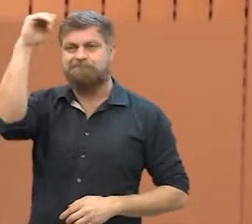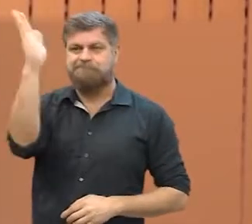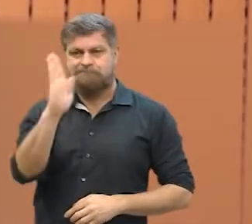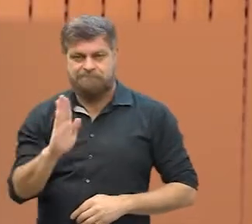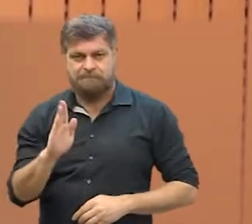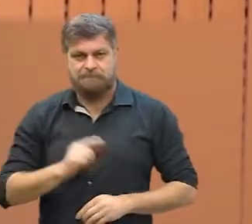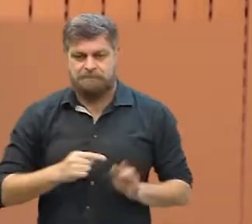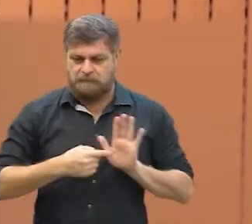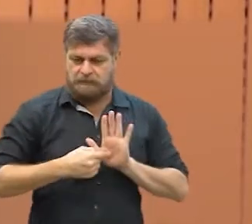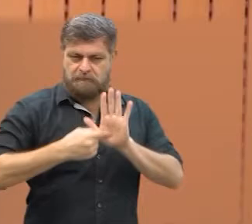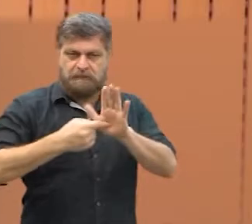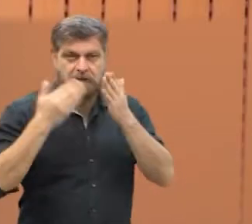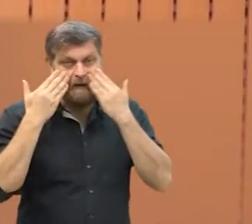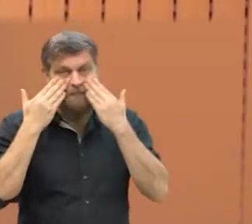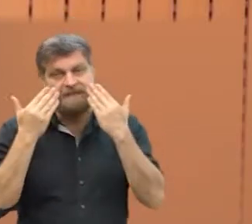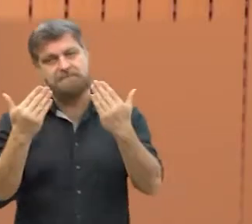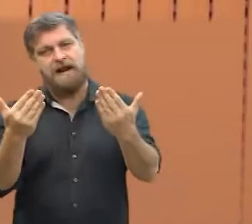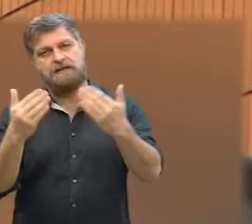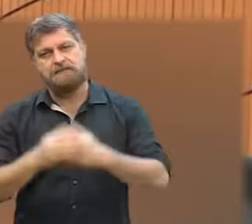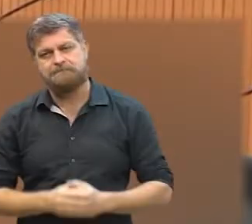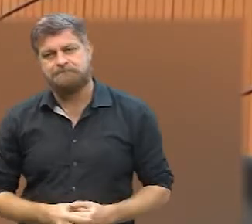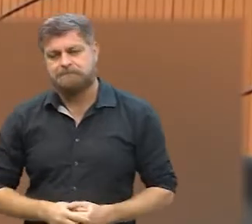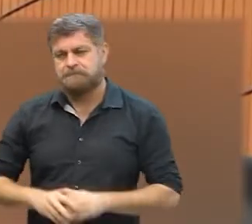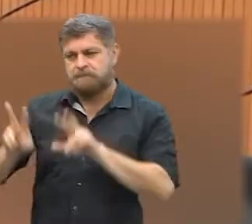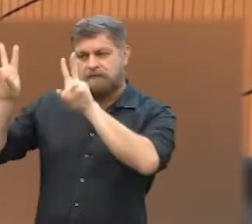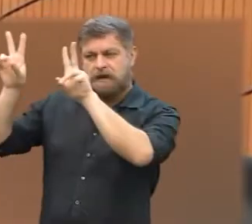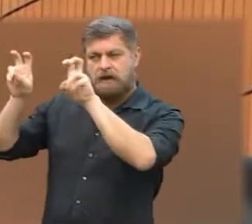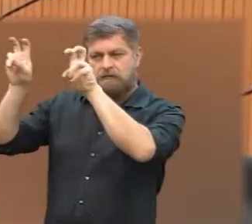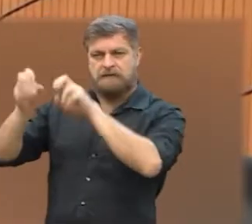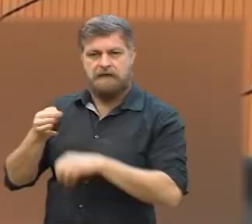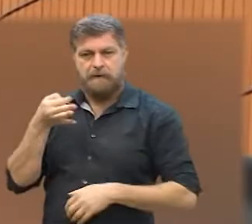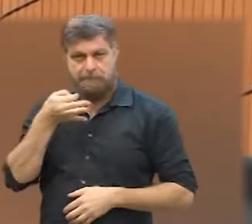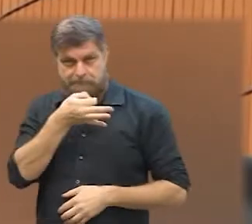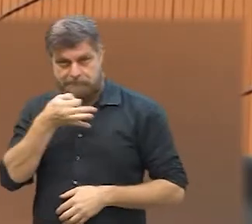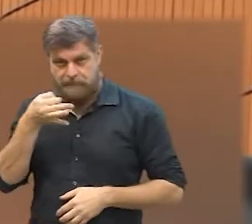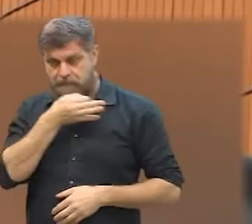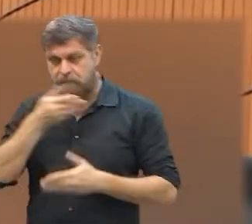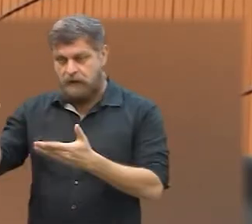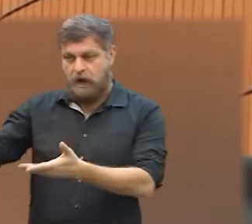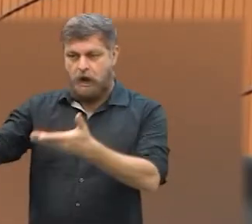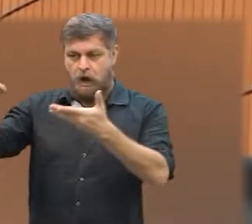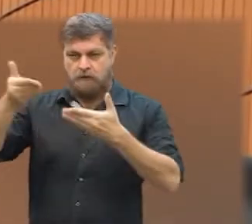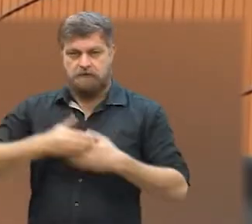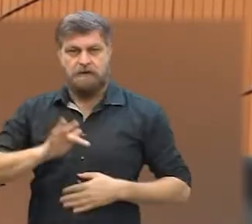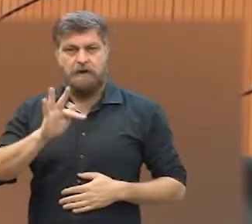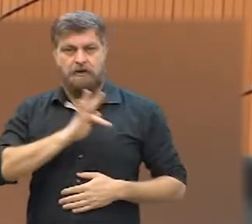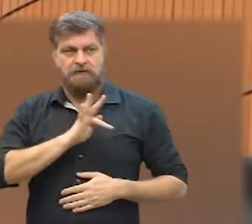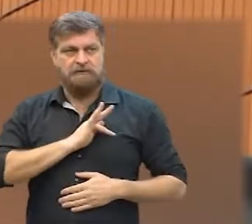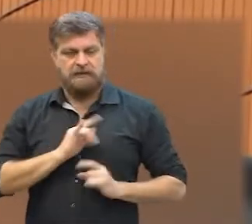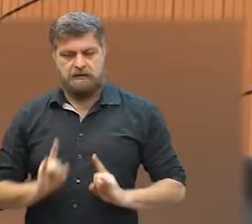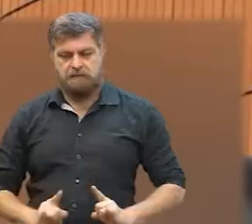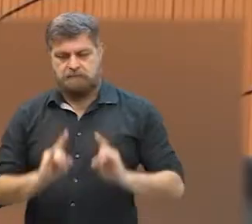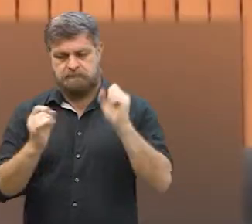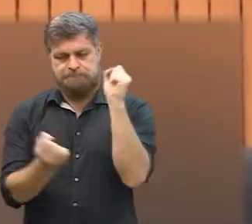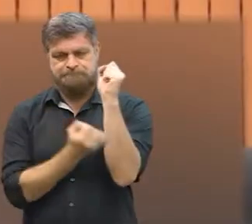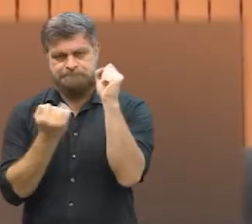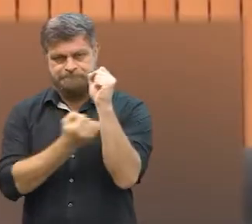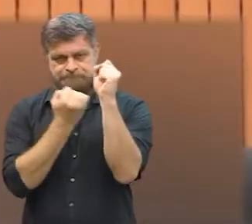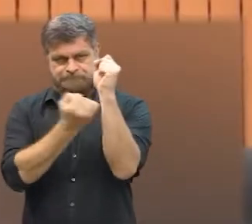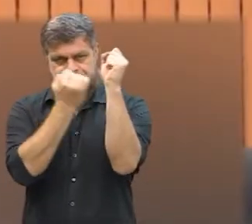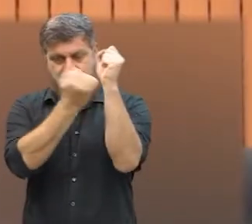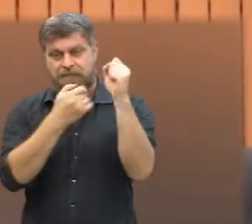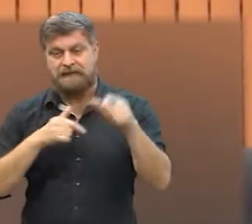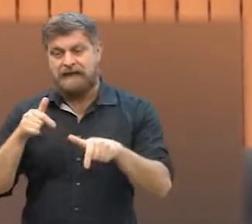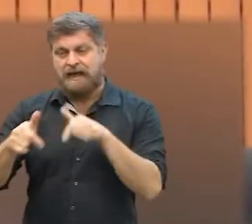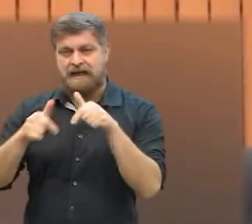do Técnico, é dar visibilidade a isso. Para falar sobre o tema, o parlamentar convidou o técnico em edificações,